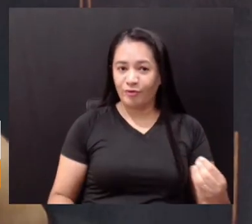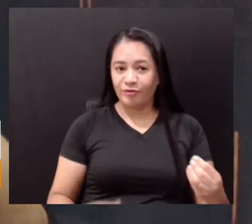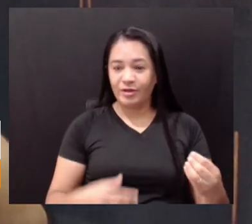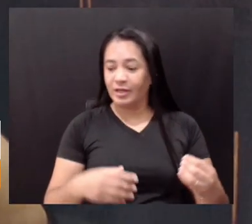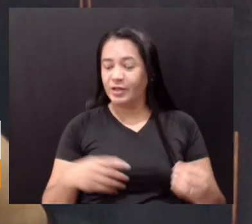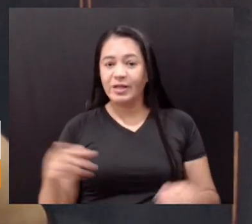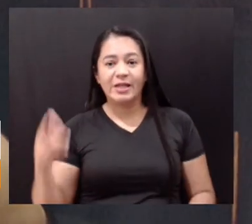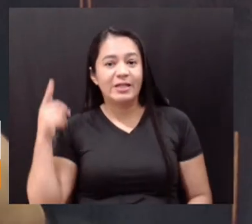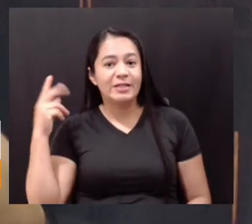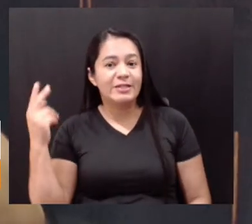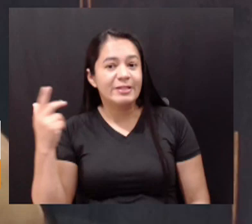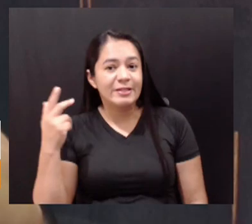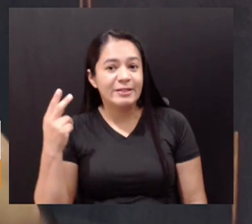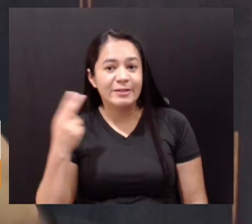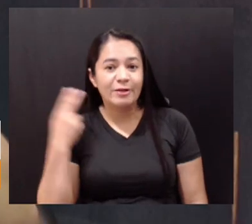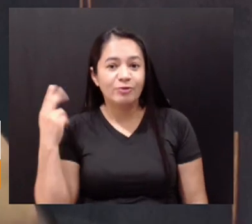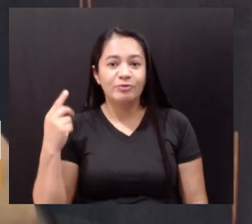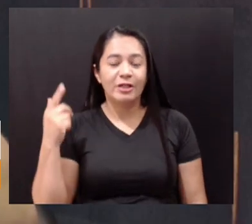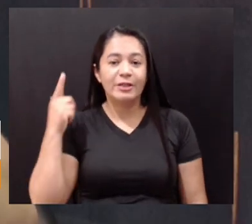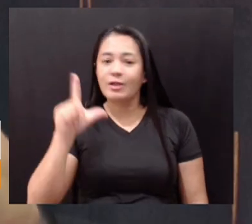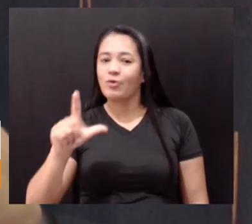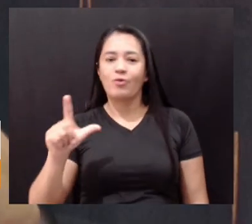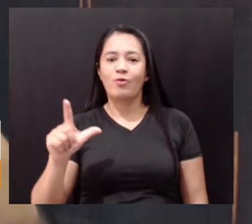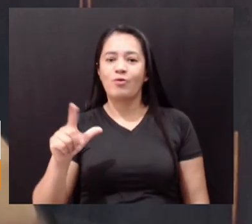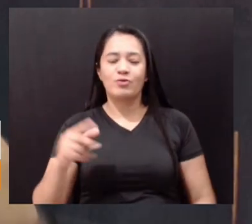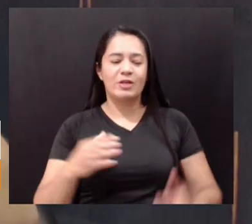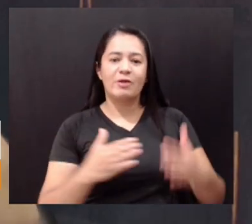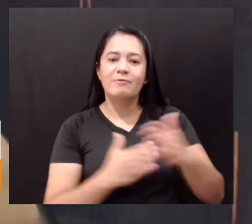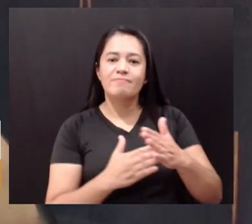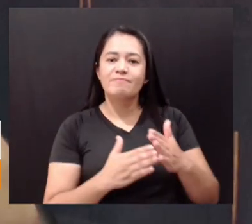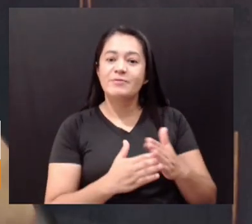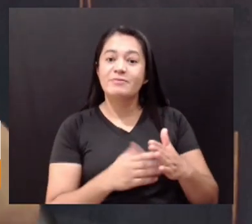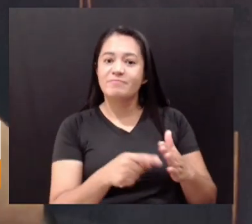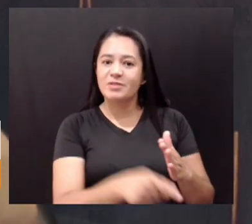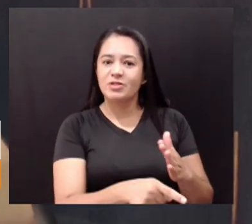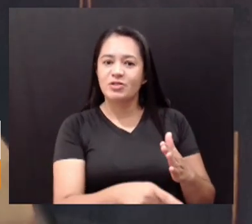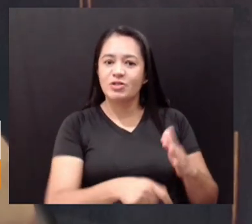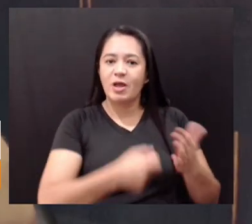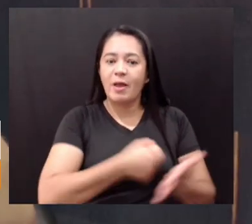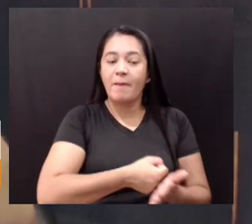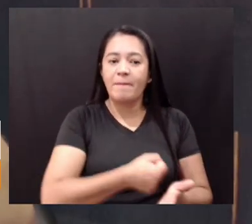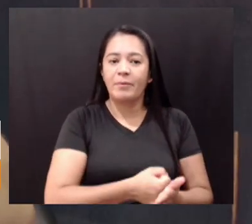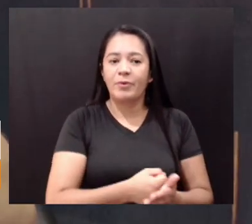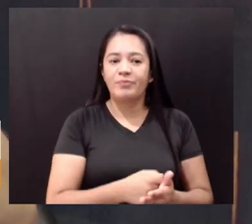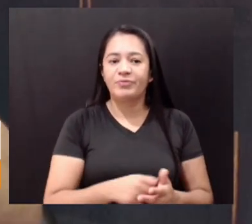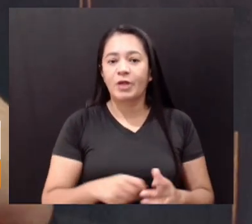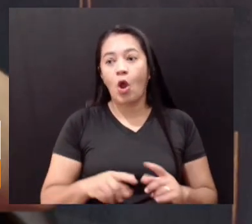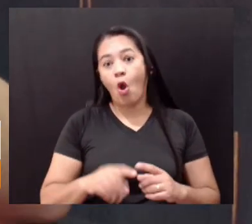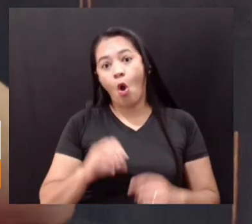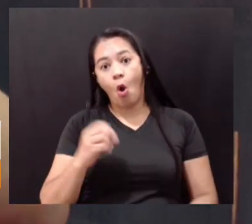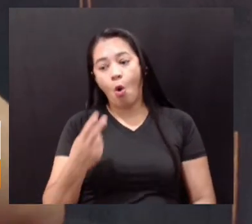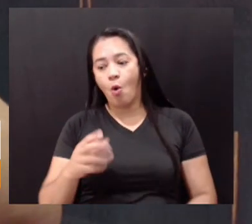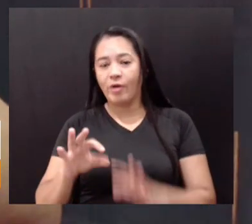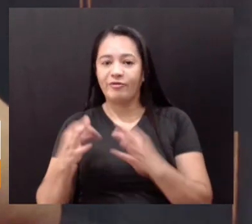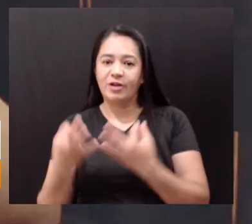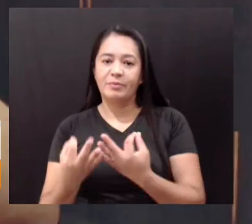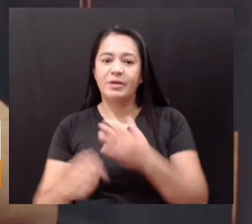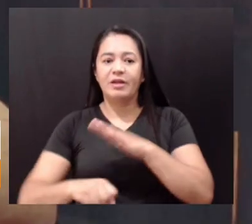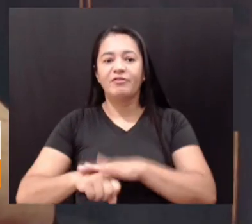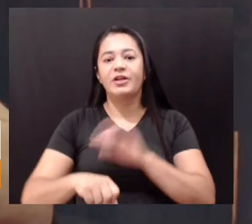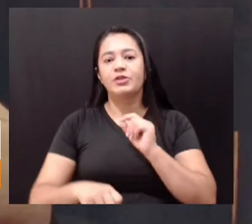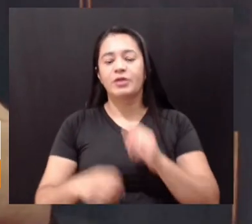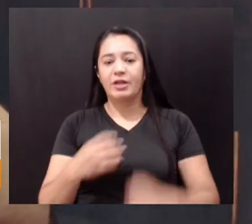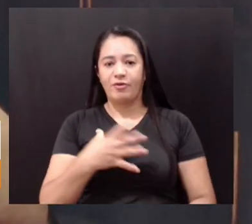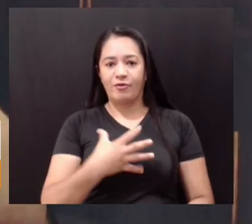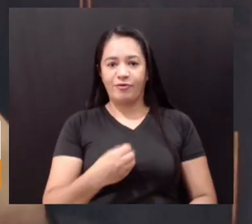filhos, né? Ou são pais que vão colocando filhos numa gaiola, né, muito protegida,